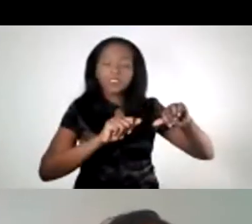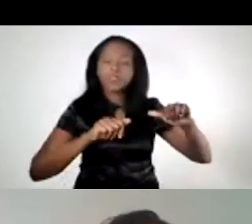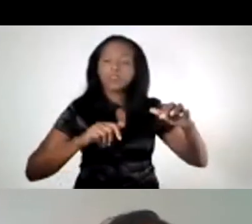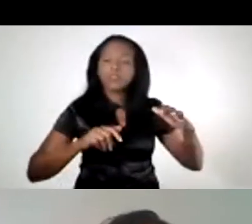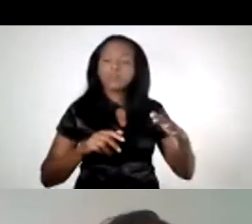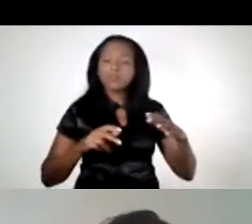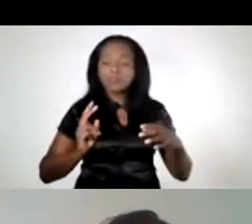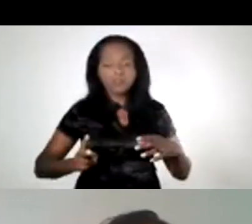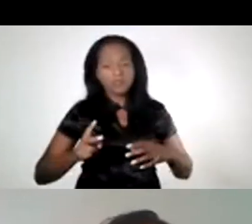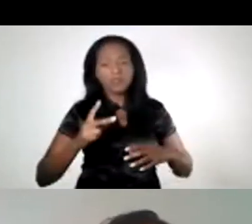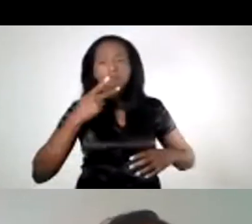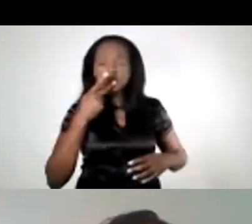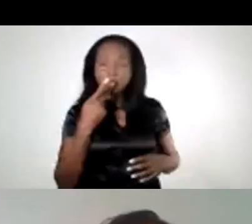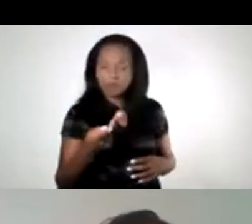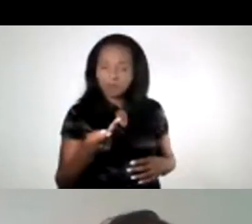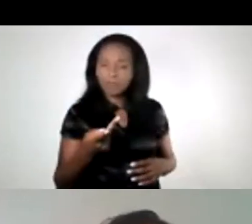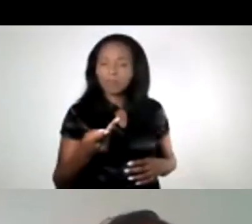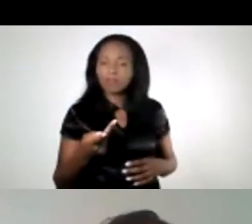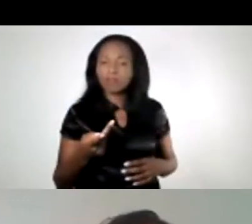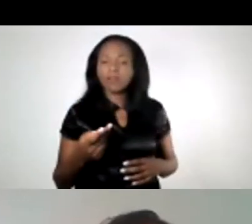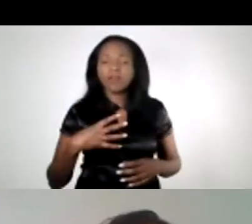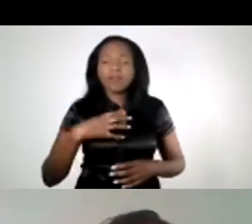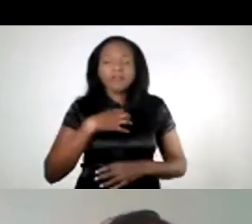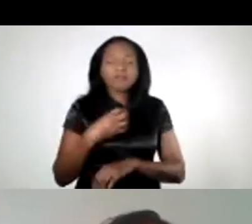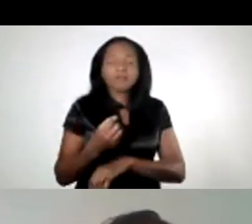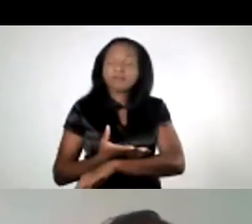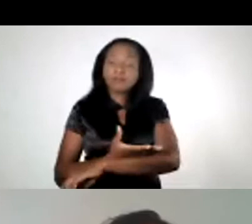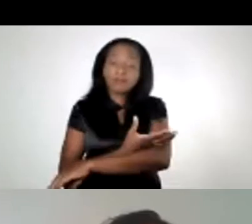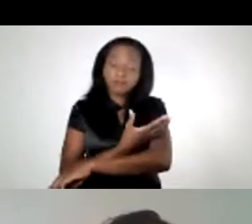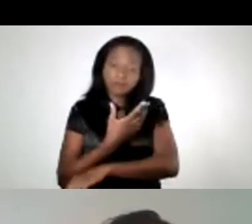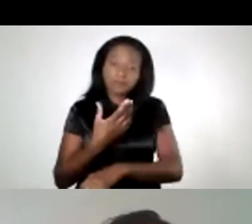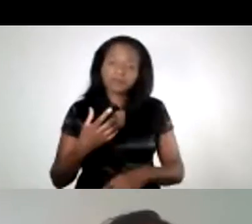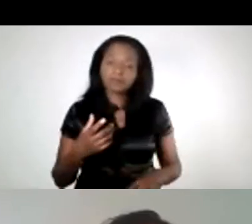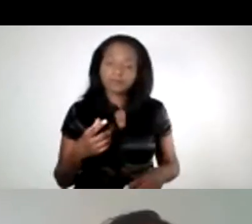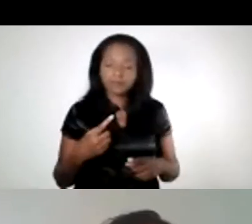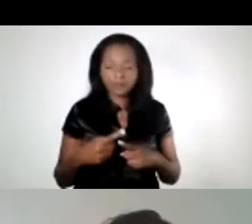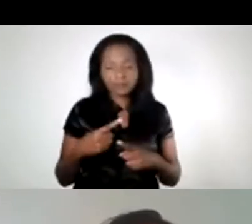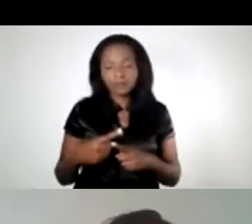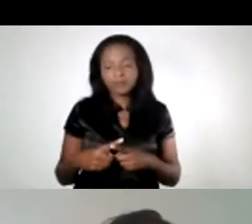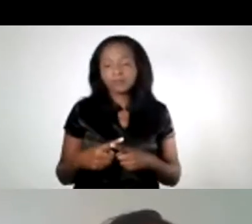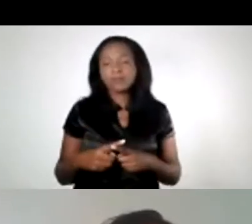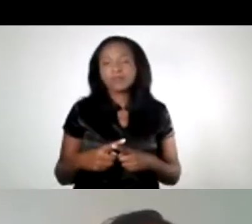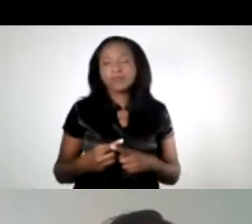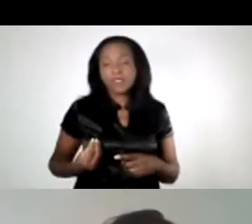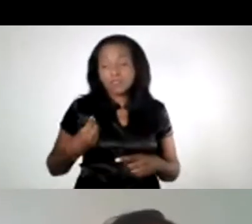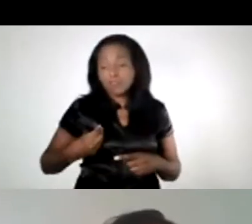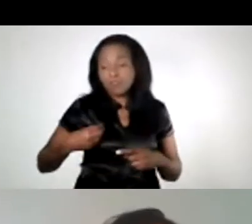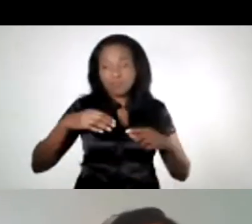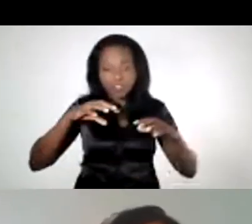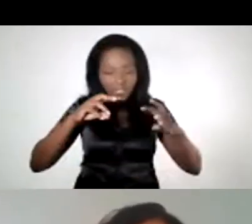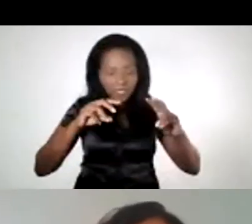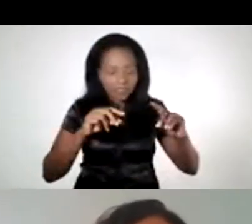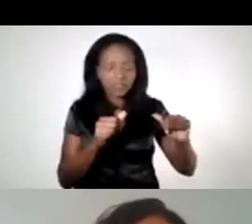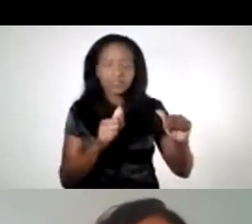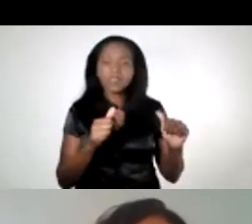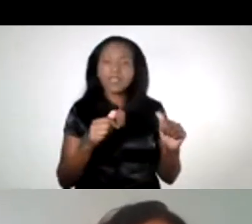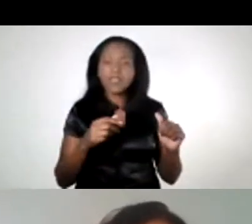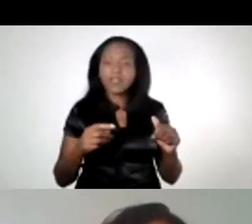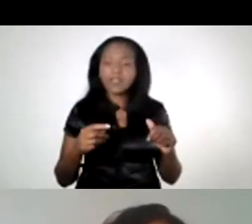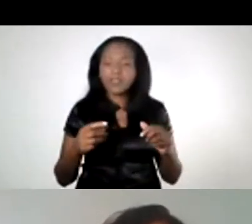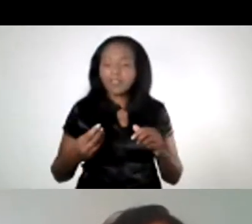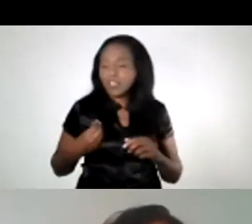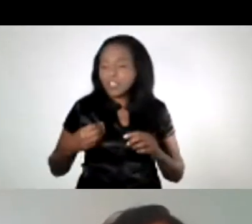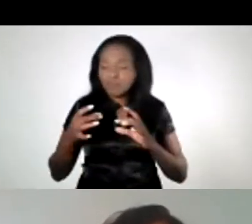vez que eu falo do Roça é Vida, eu me emociono, porque é estar no território, é viver em conexão e